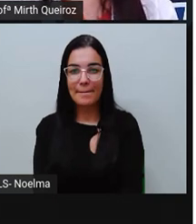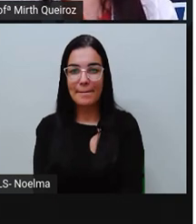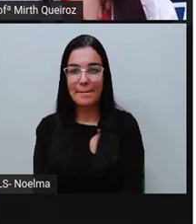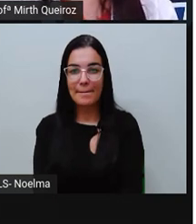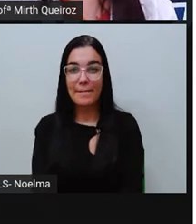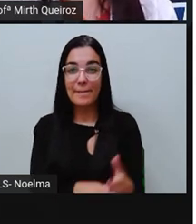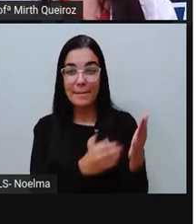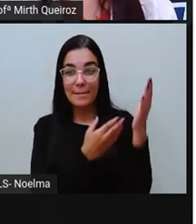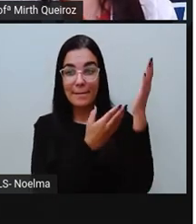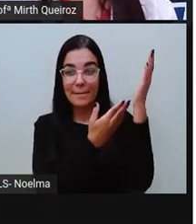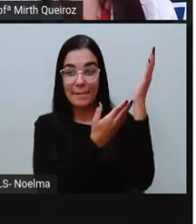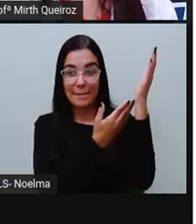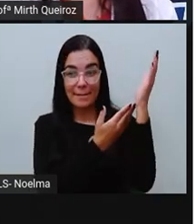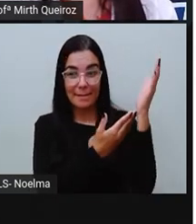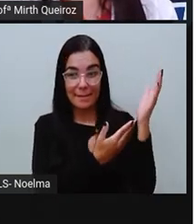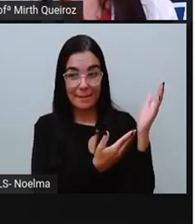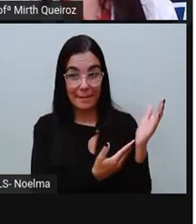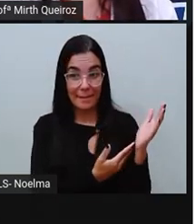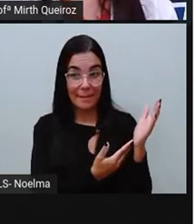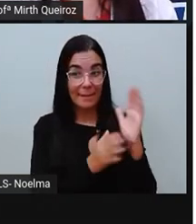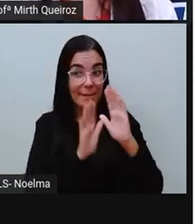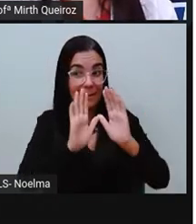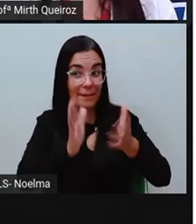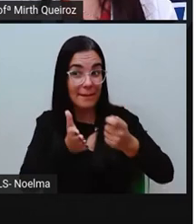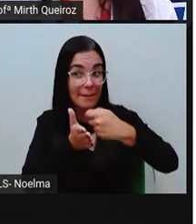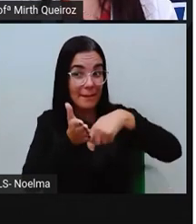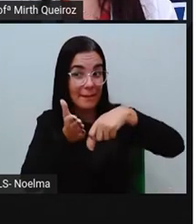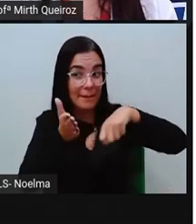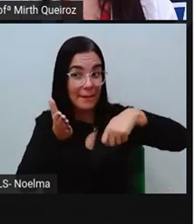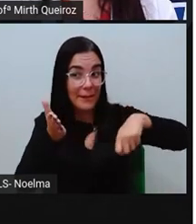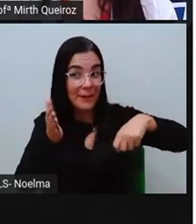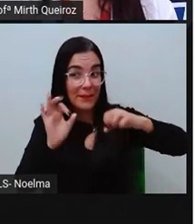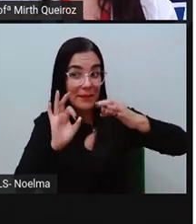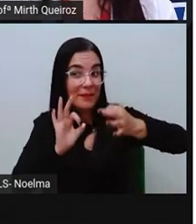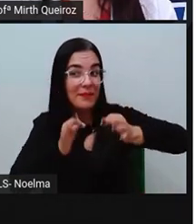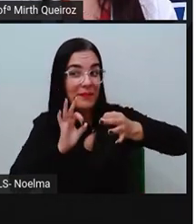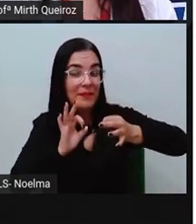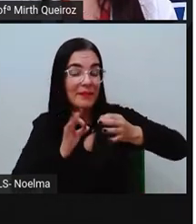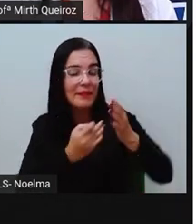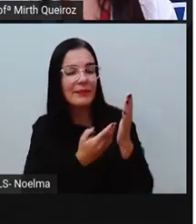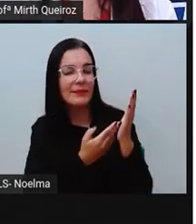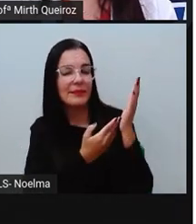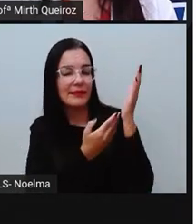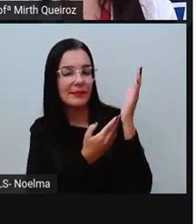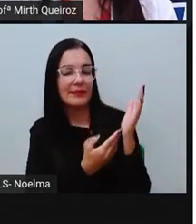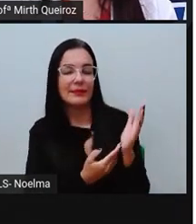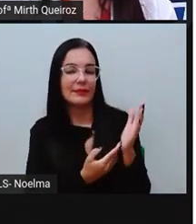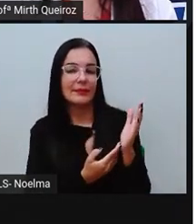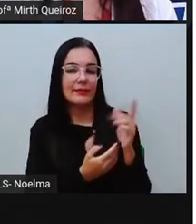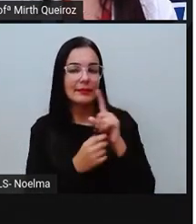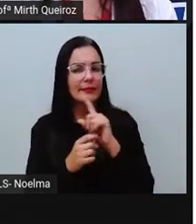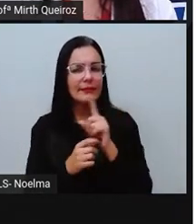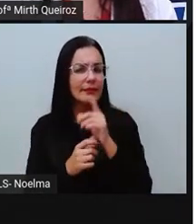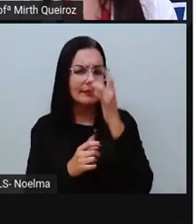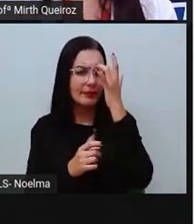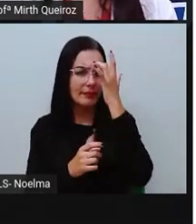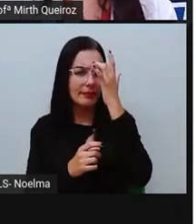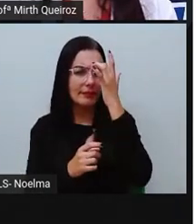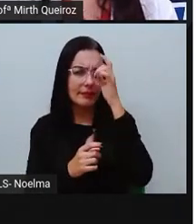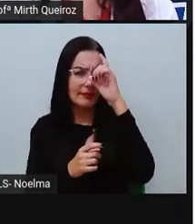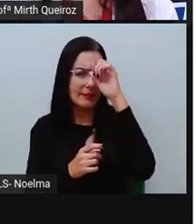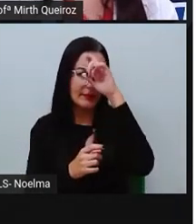E aí? Já escreveram essa palavra? Passarinho. Não é uma palavra difícil, né,